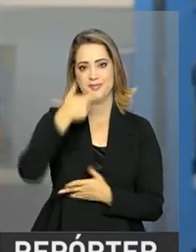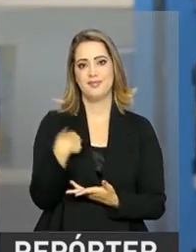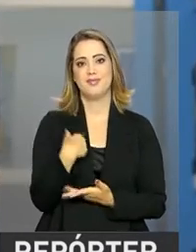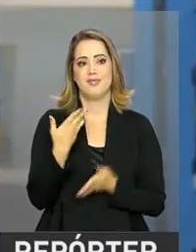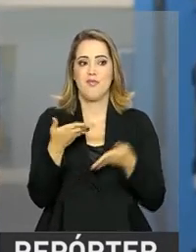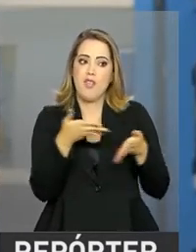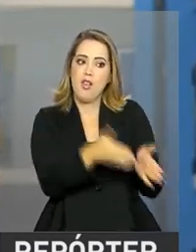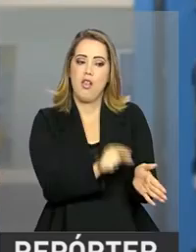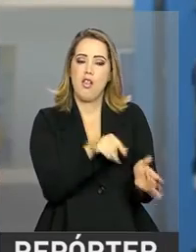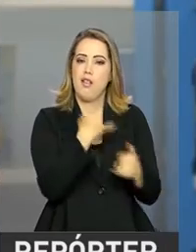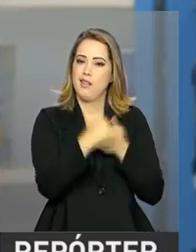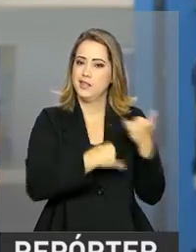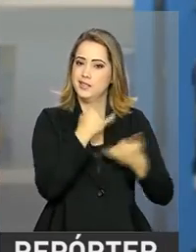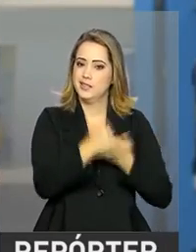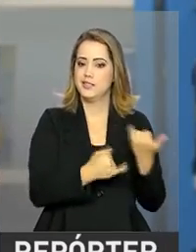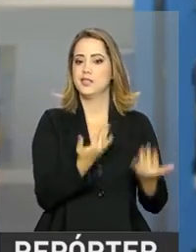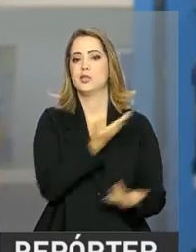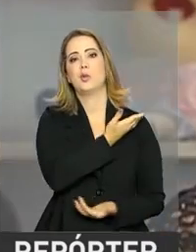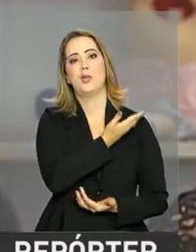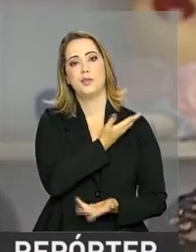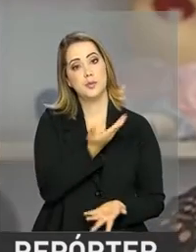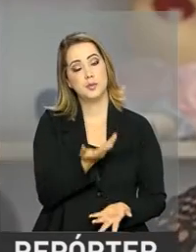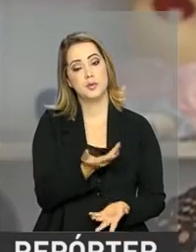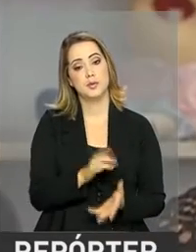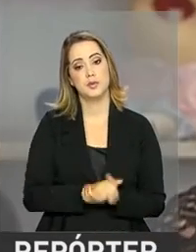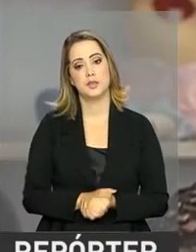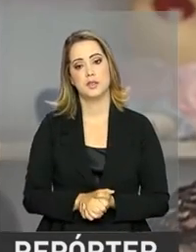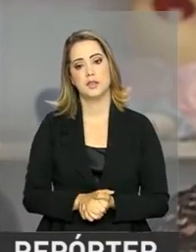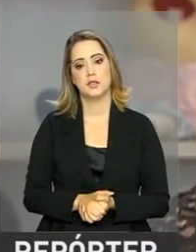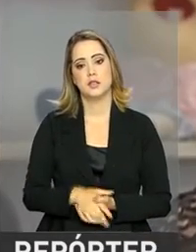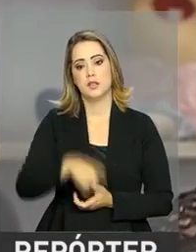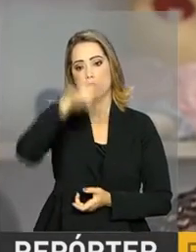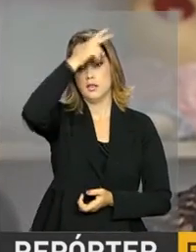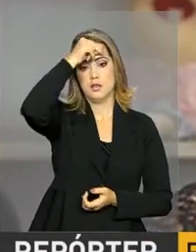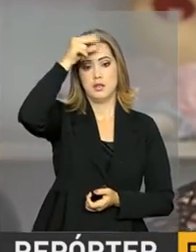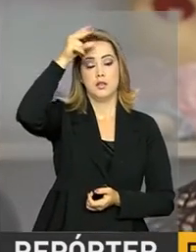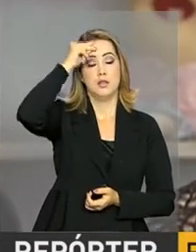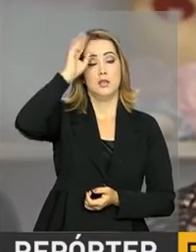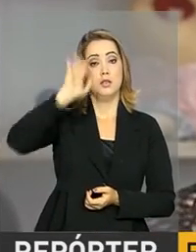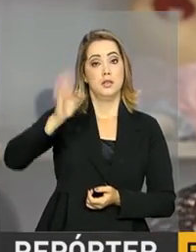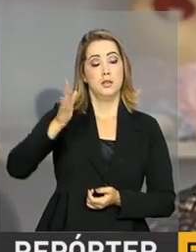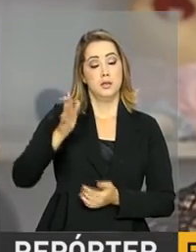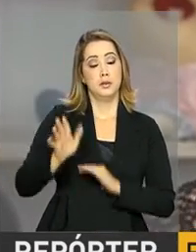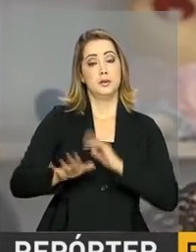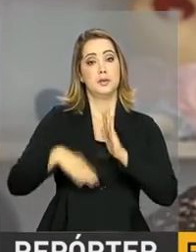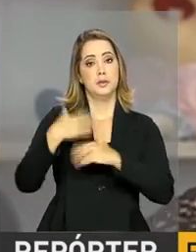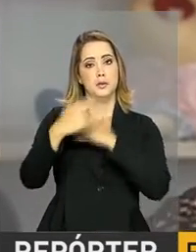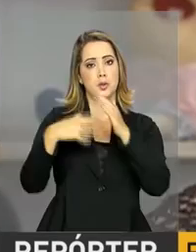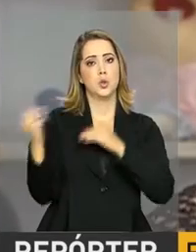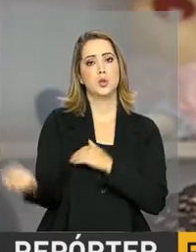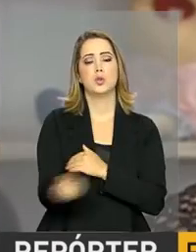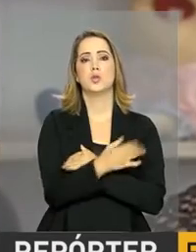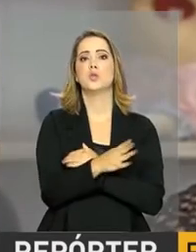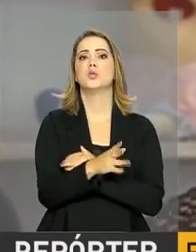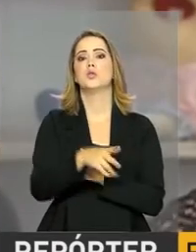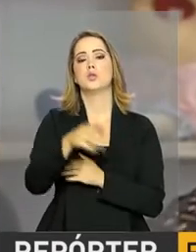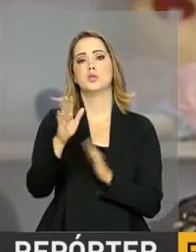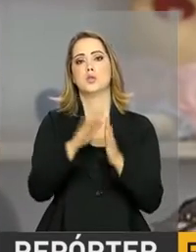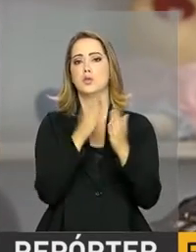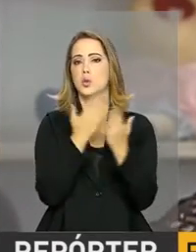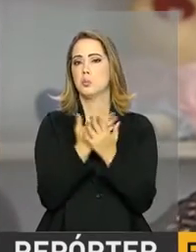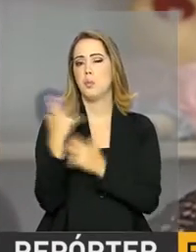vou brincar, fazer novos amigos. A prefeitura vem se empenhando em criando novas escolas com